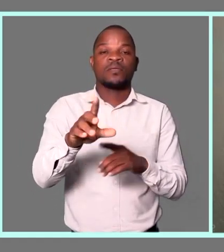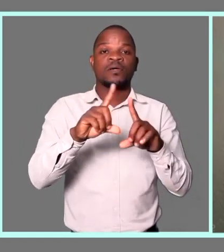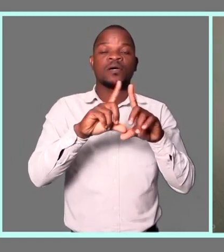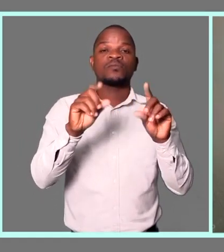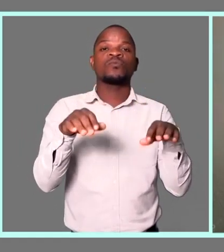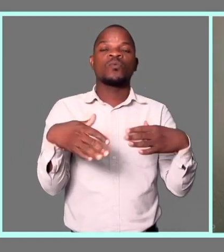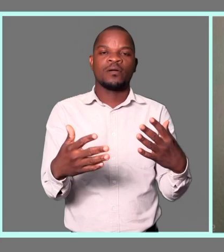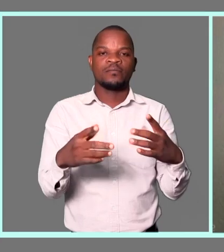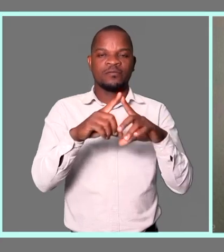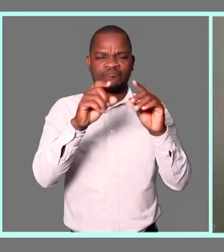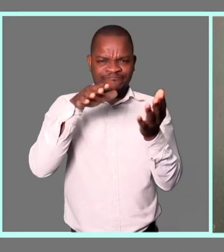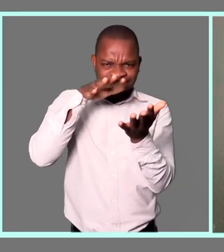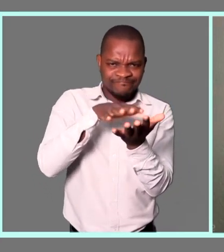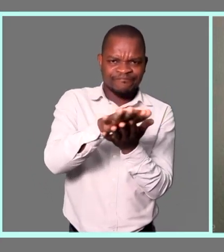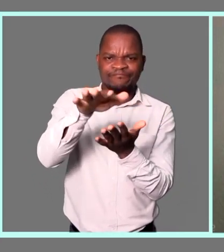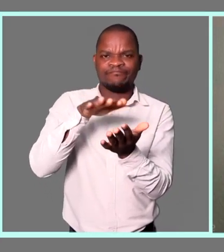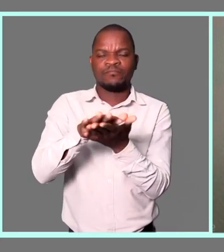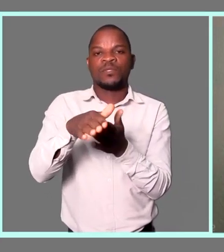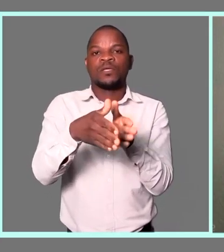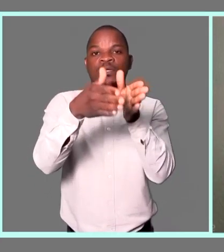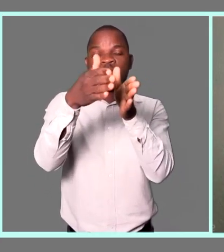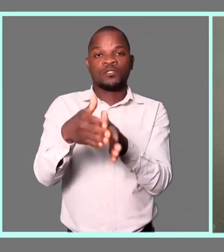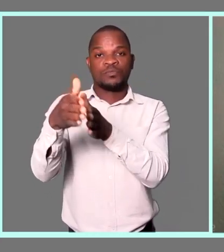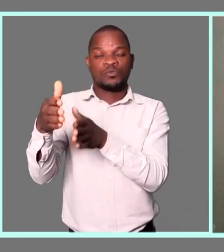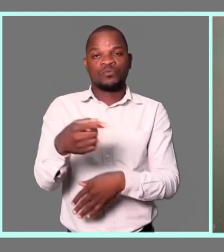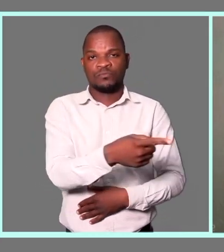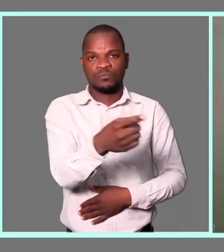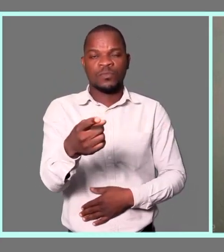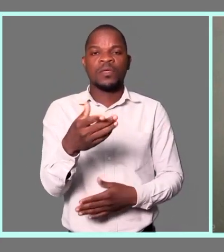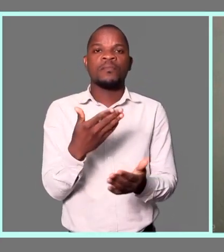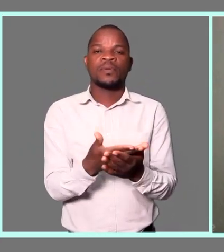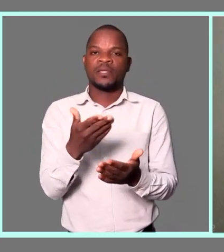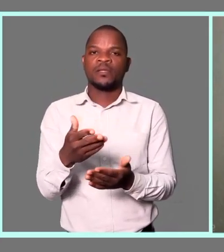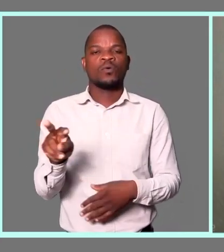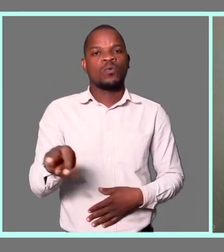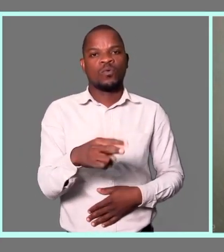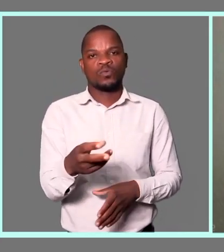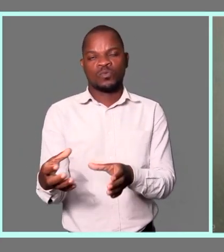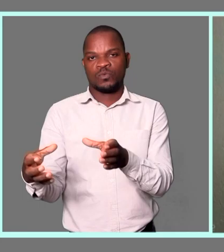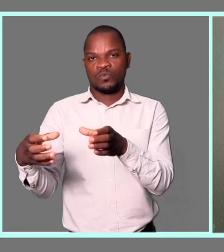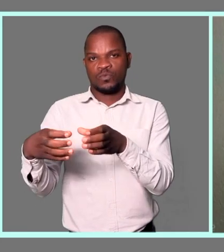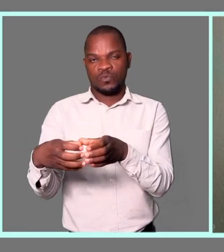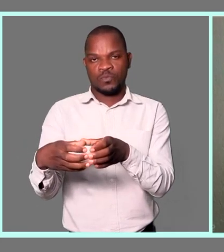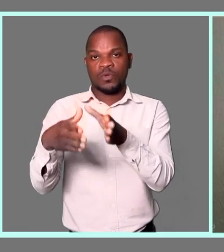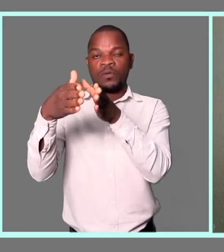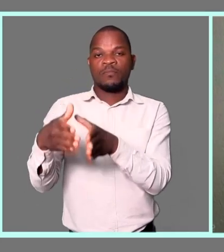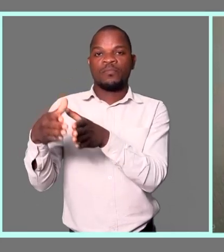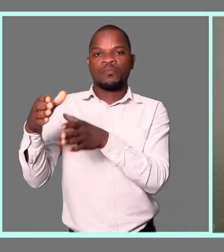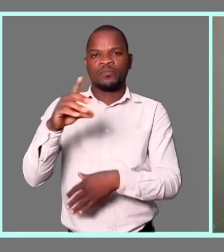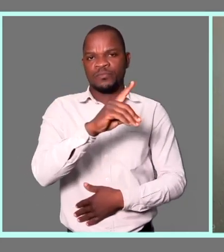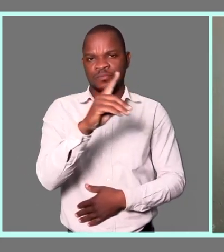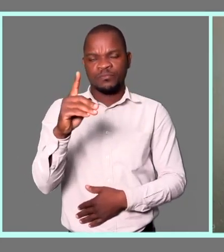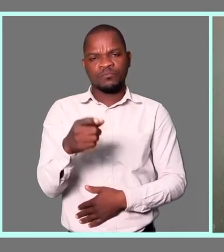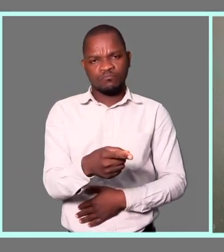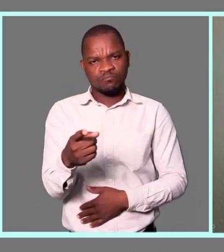sensibilização das pessoas para que esta camada da